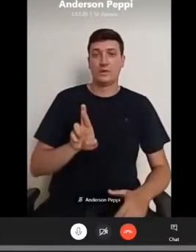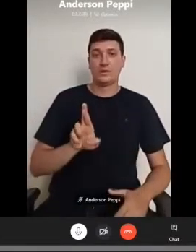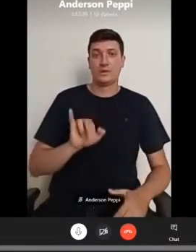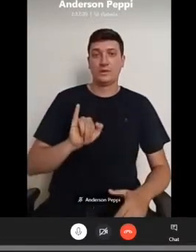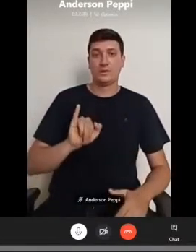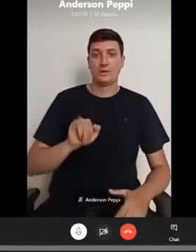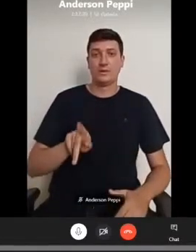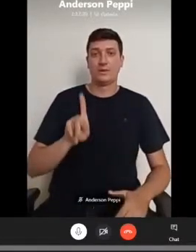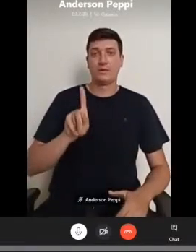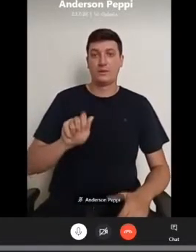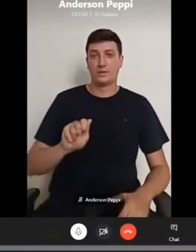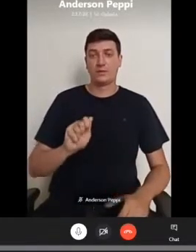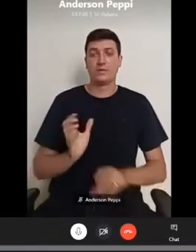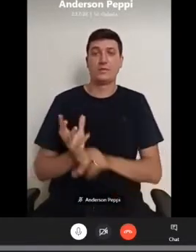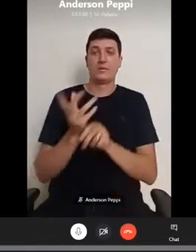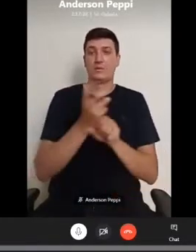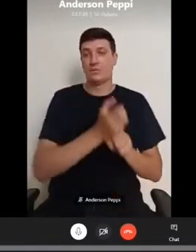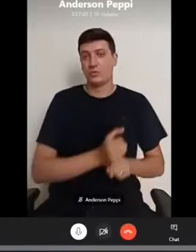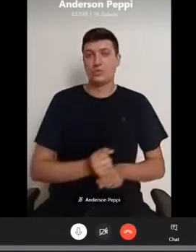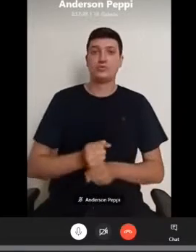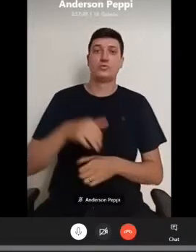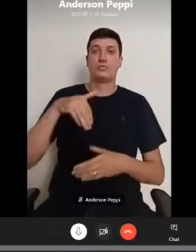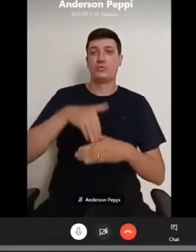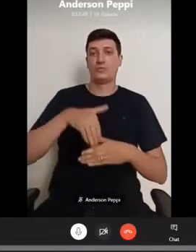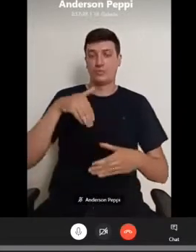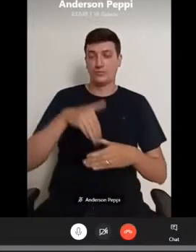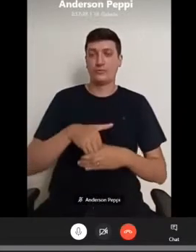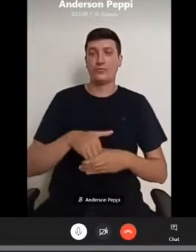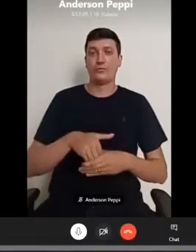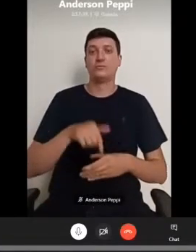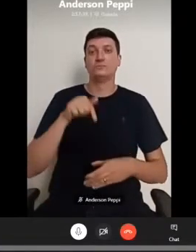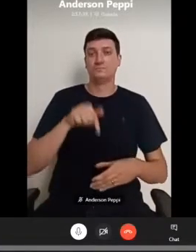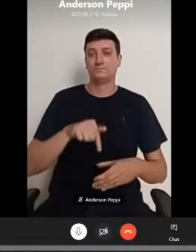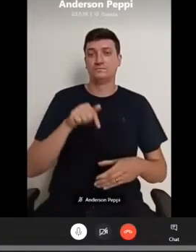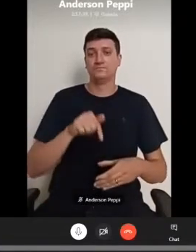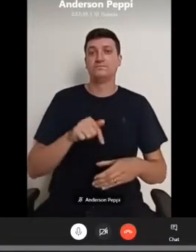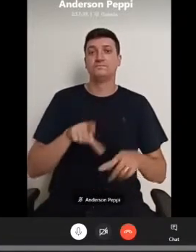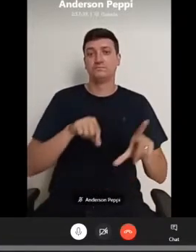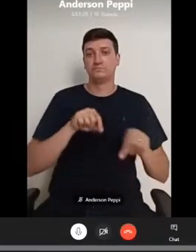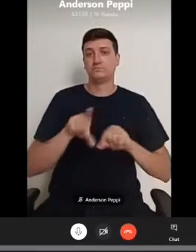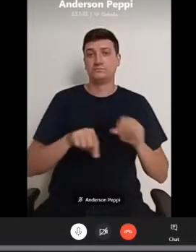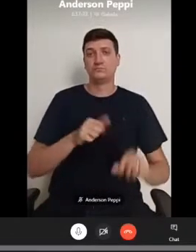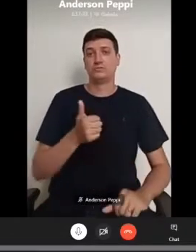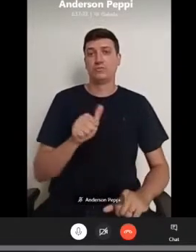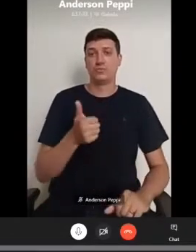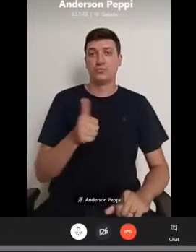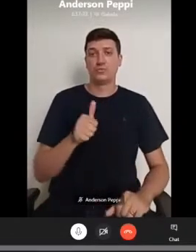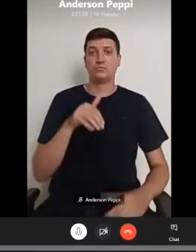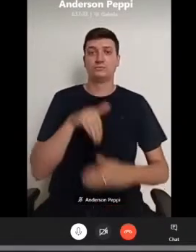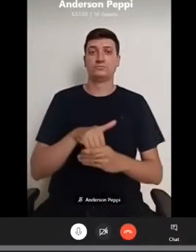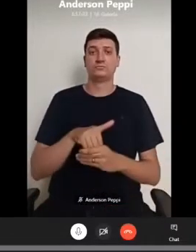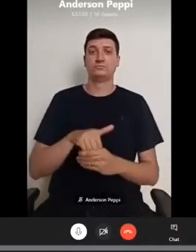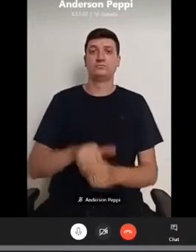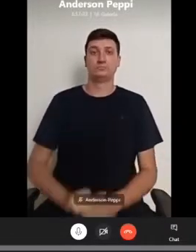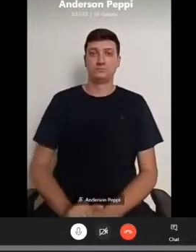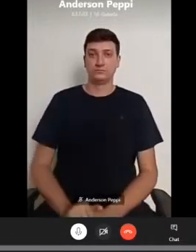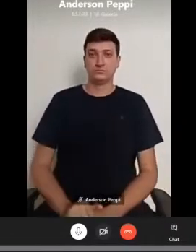Érica Cristina Lial Tiago, com 11 votos. Primeiro